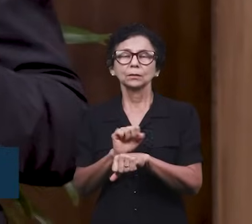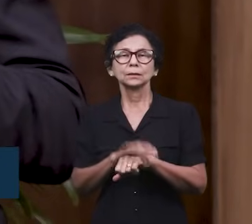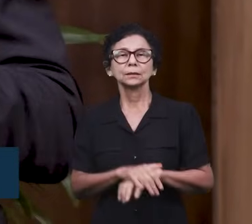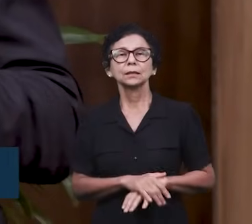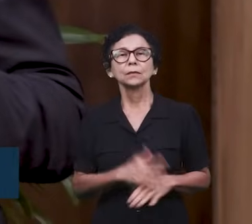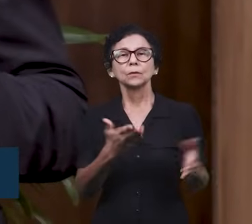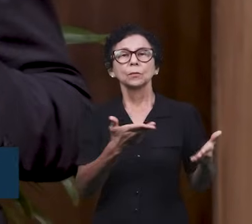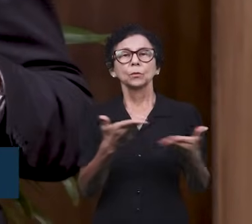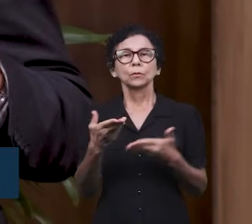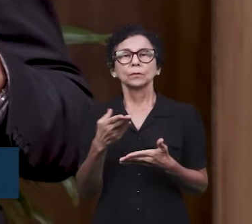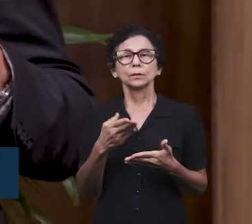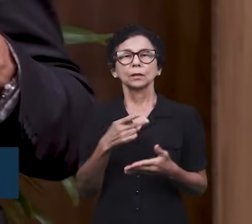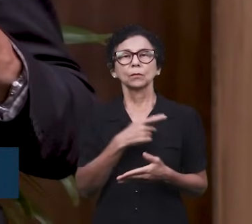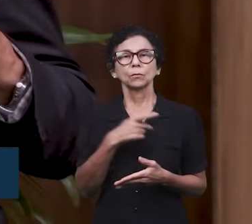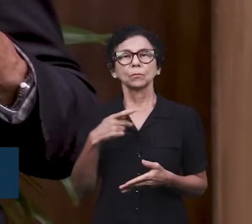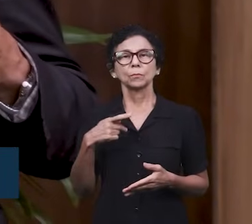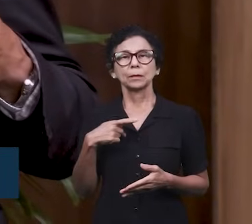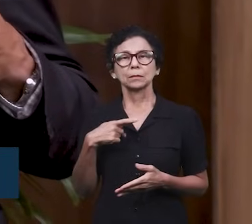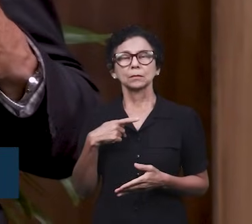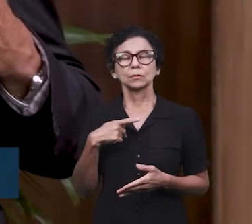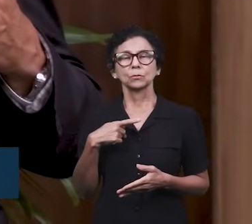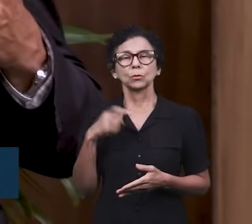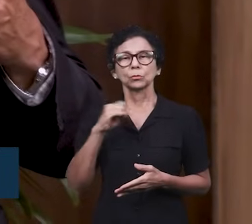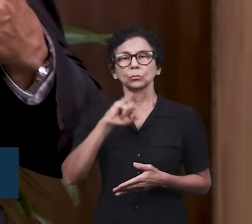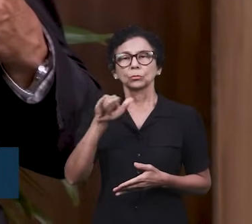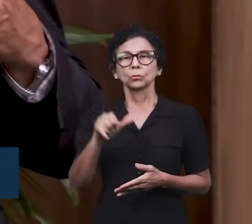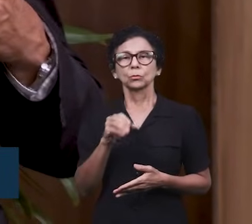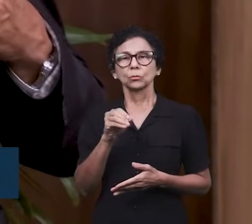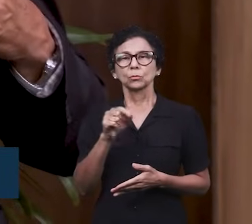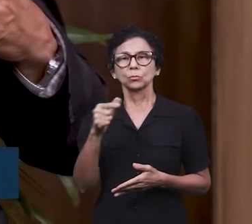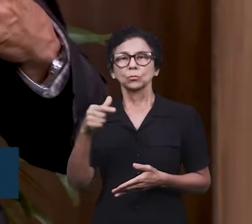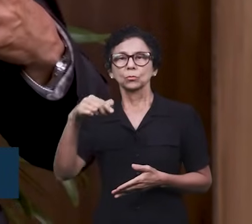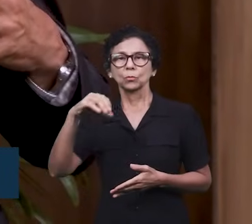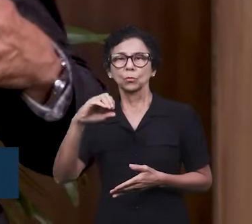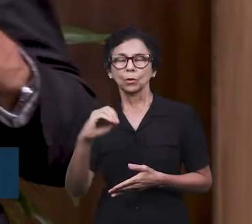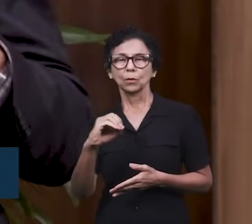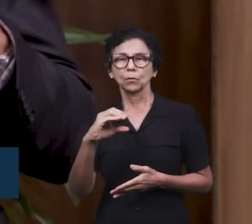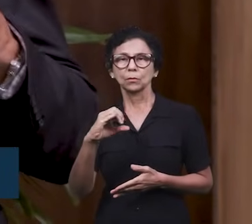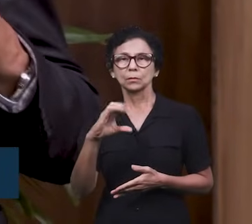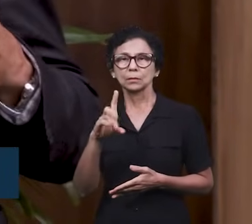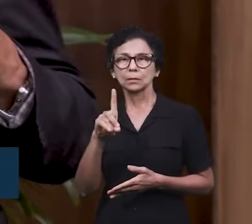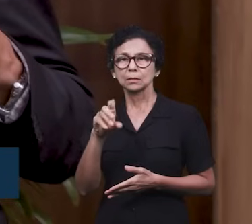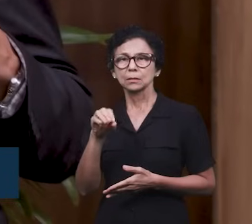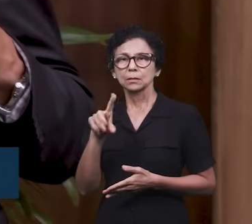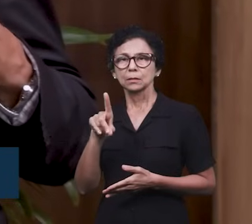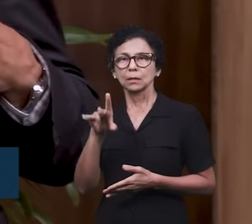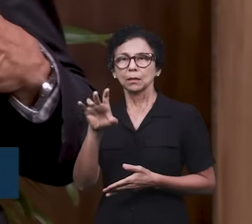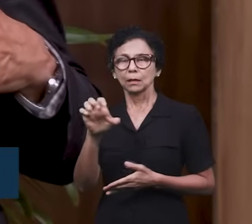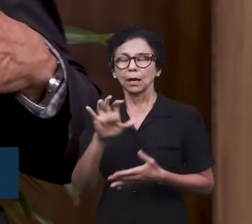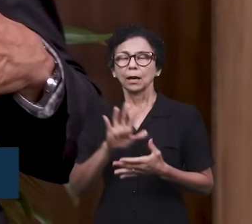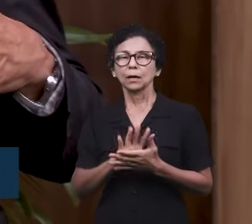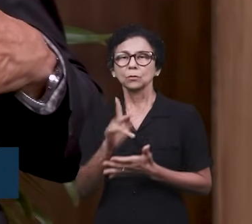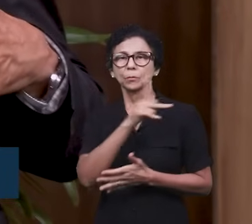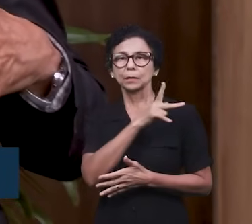Internacional da Igreja Cristã Maranata, que é a instituição